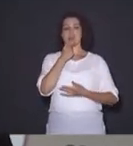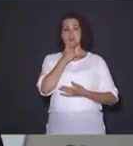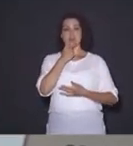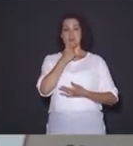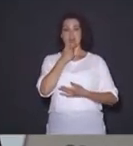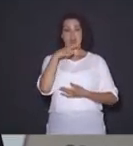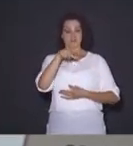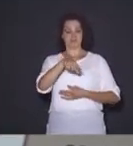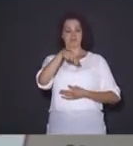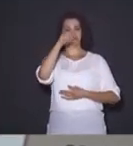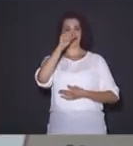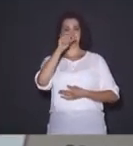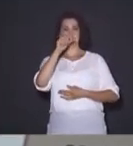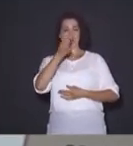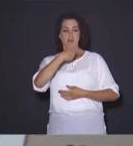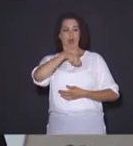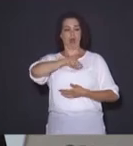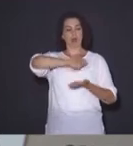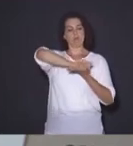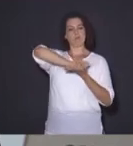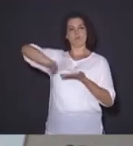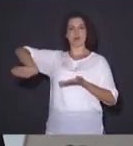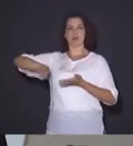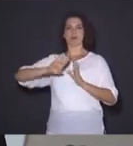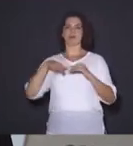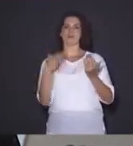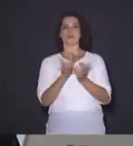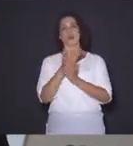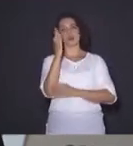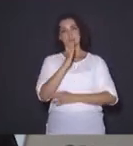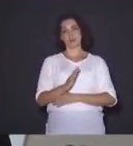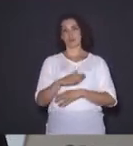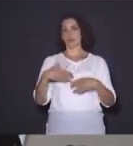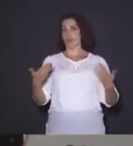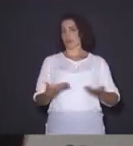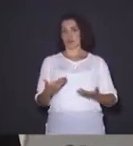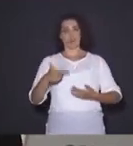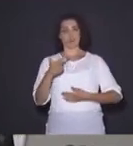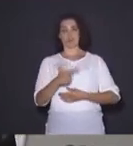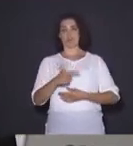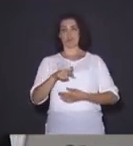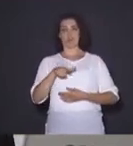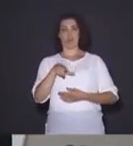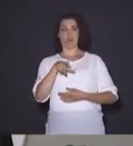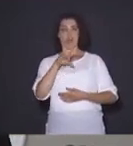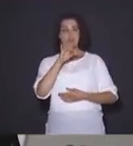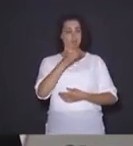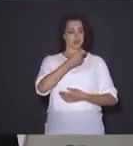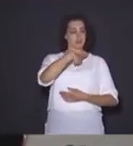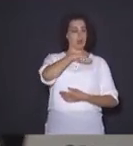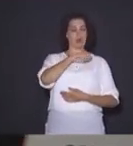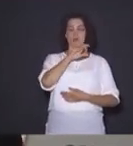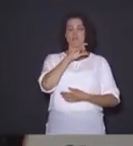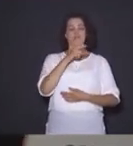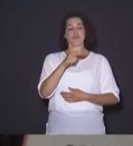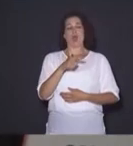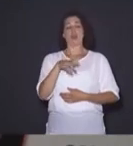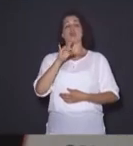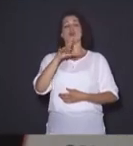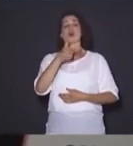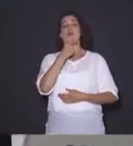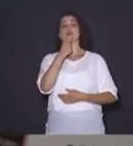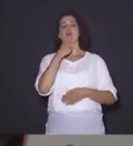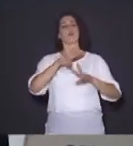preferido dentro o espanhol nas escolas brasileiras então agora a gente não tem mais água preferencialmente de espanhol e sim de inglês porque não é